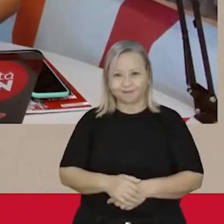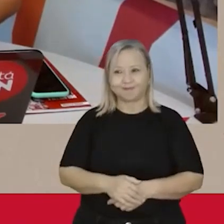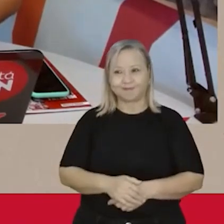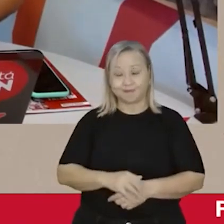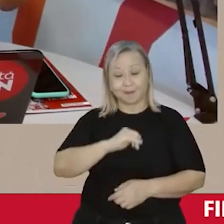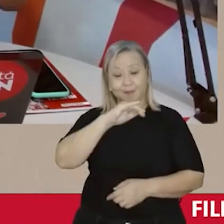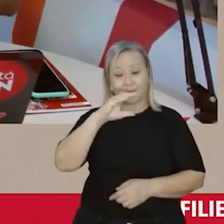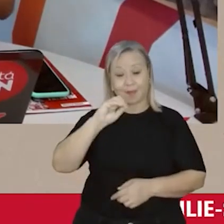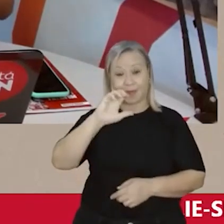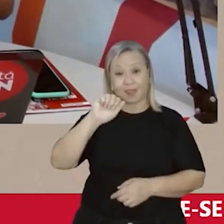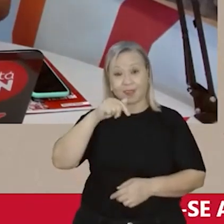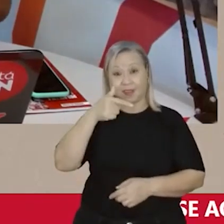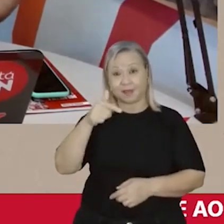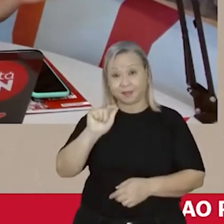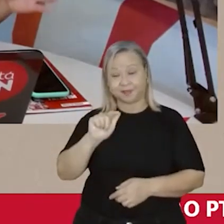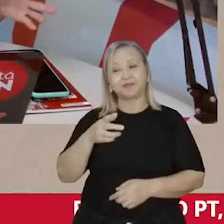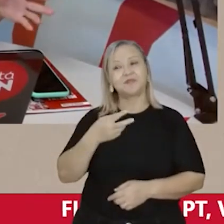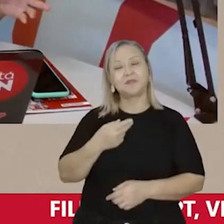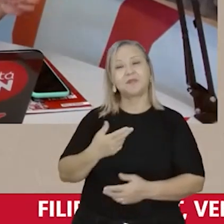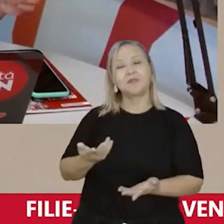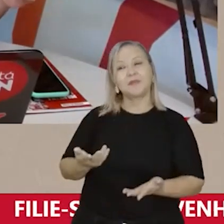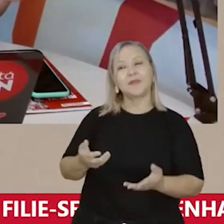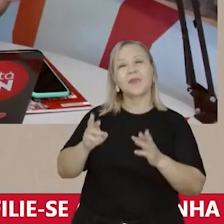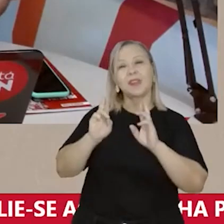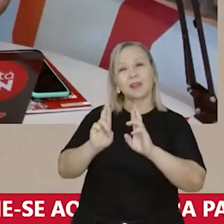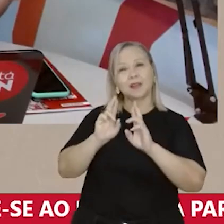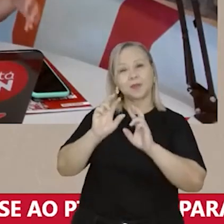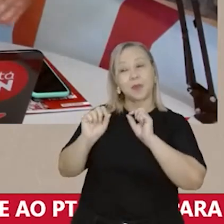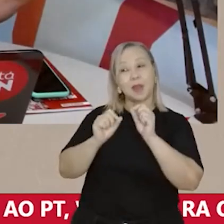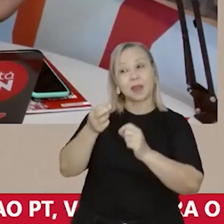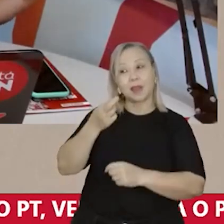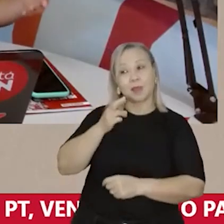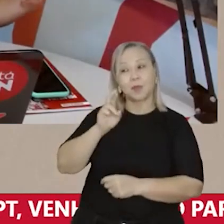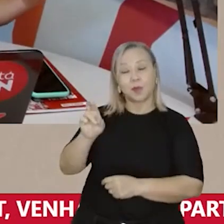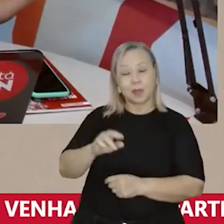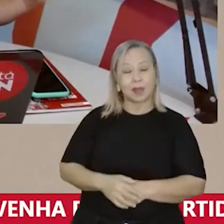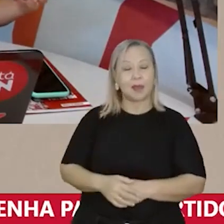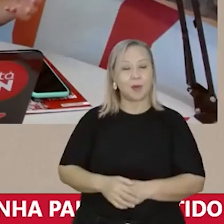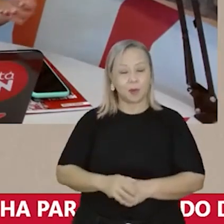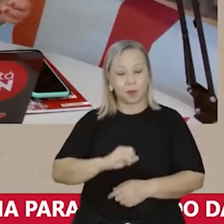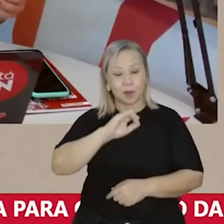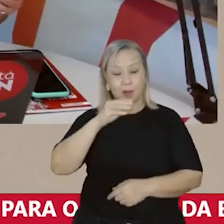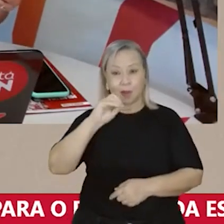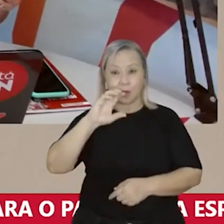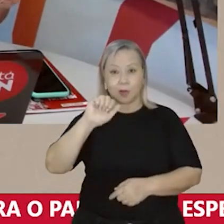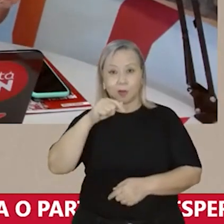pergunta esteja respondida, porque ele fez uma pergunta muito parecida com a minha, sobre como